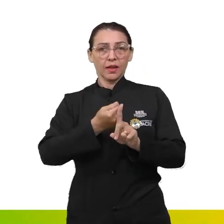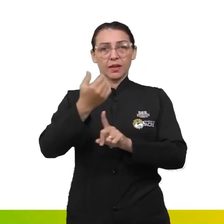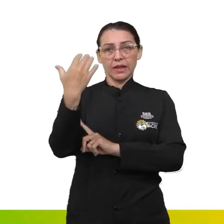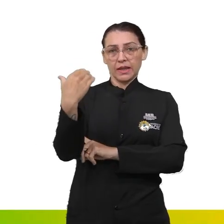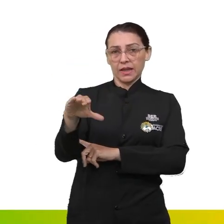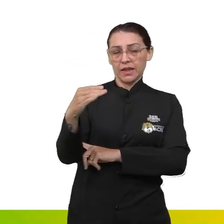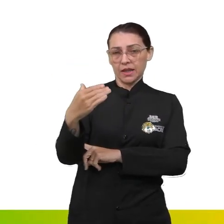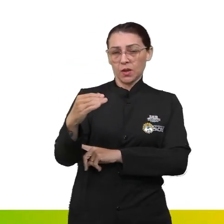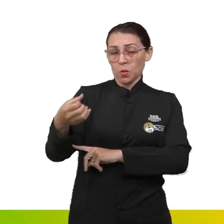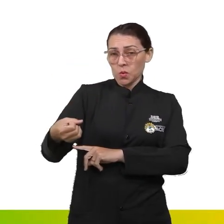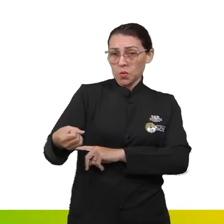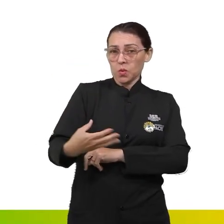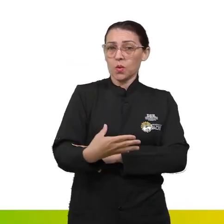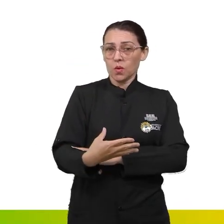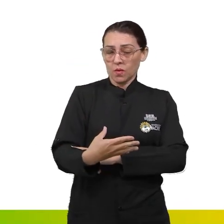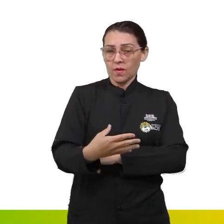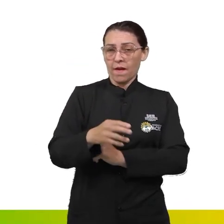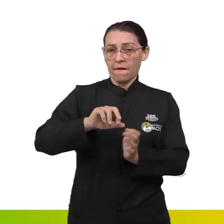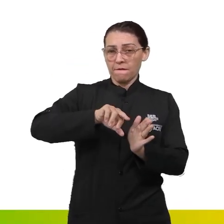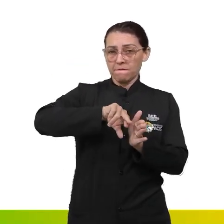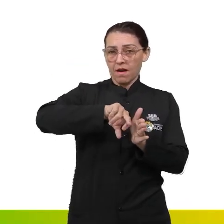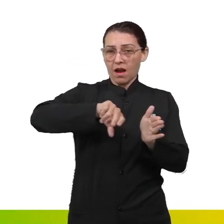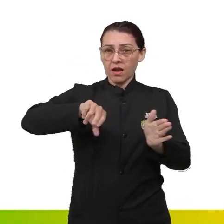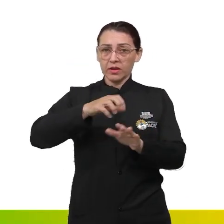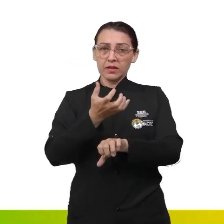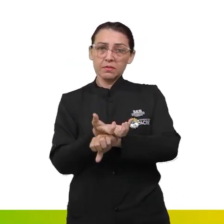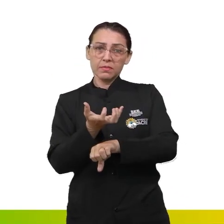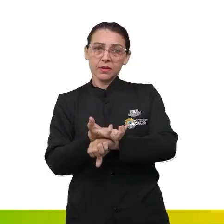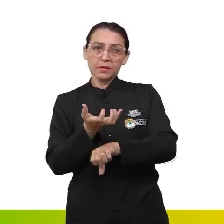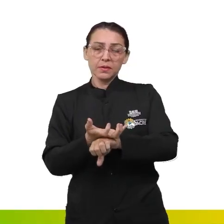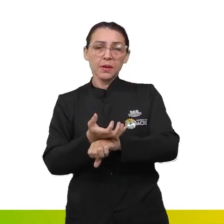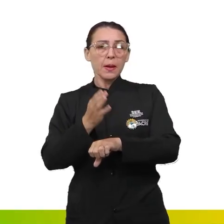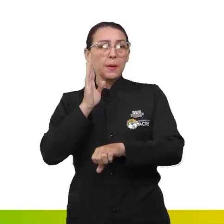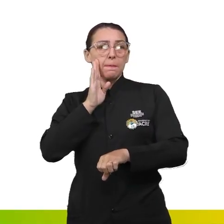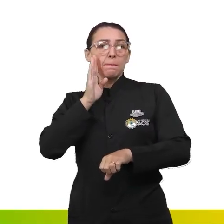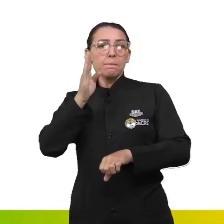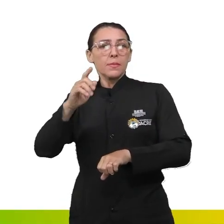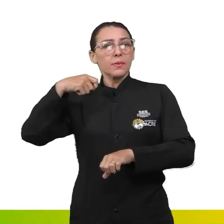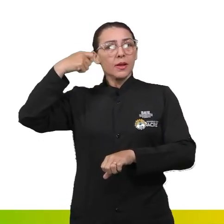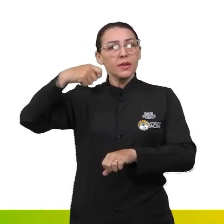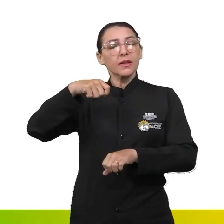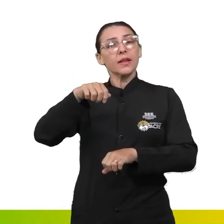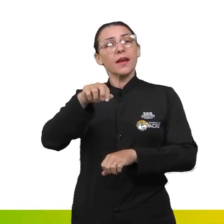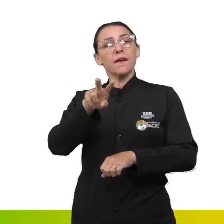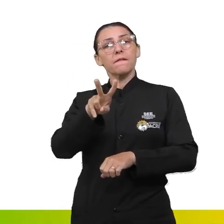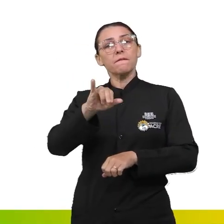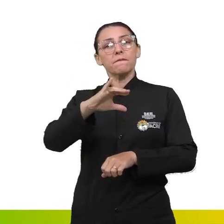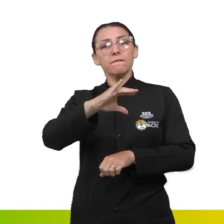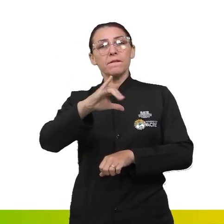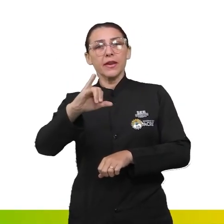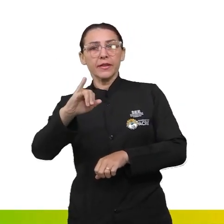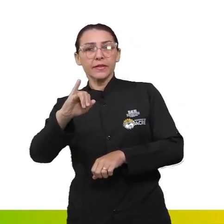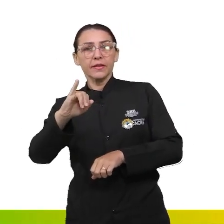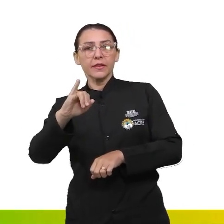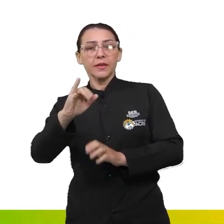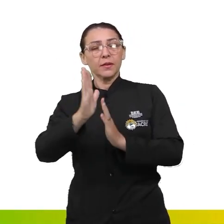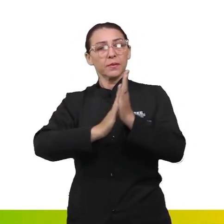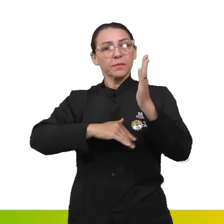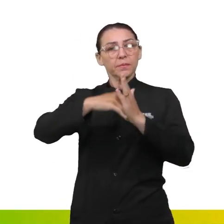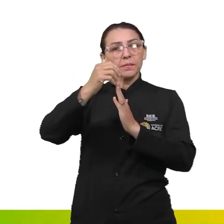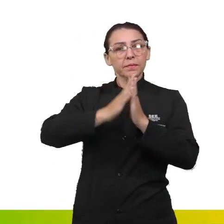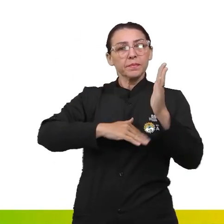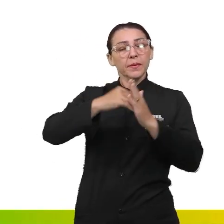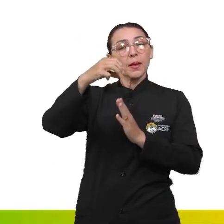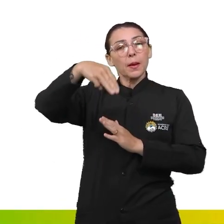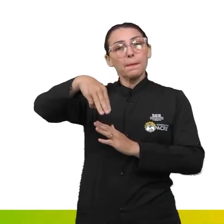ciência, com inovações em várias disciplinas. Principais artistas do Renascimento, temos aí os pintores Leonardo